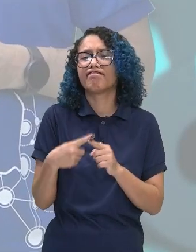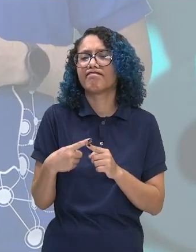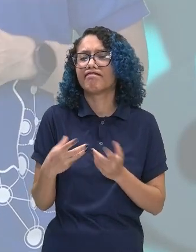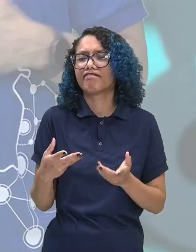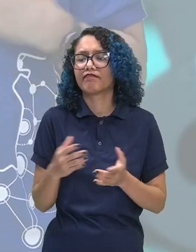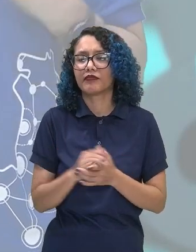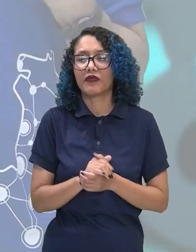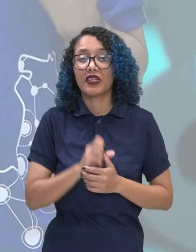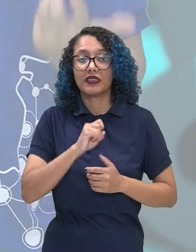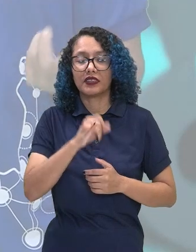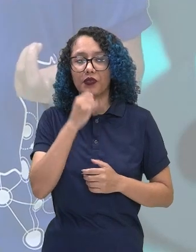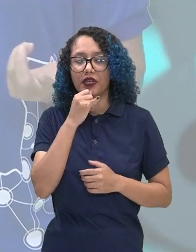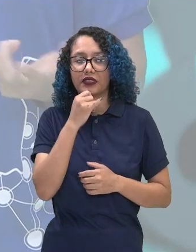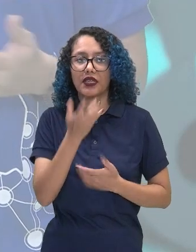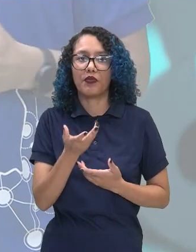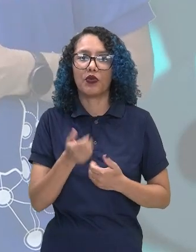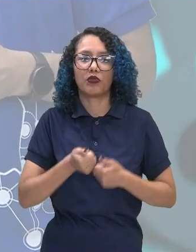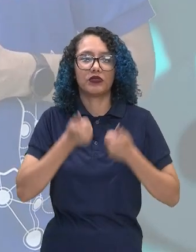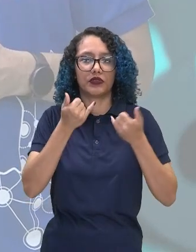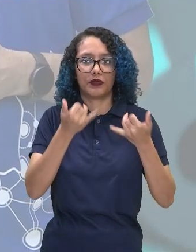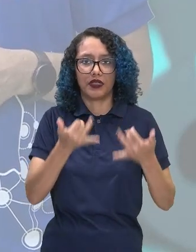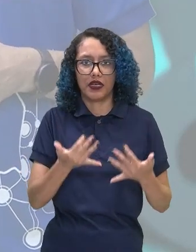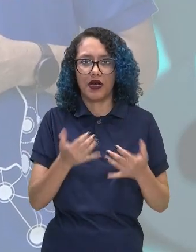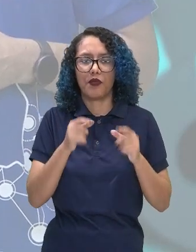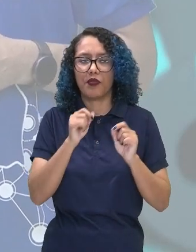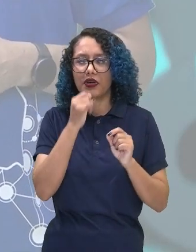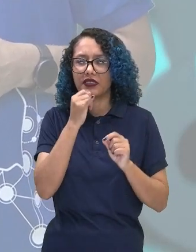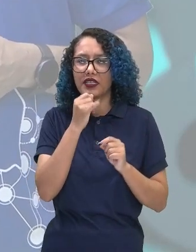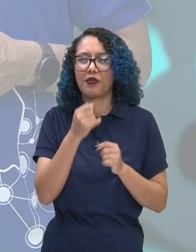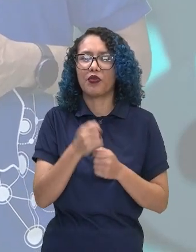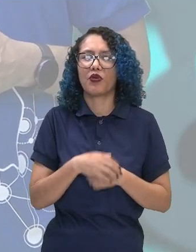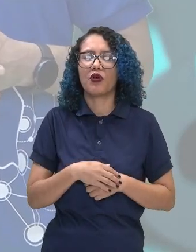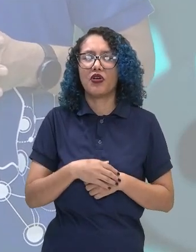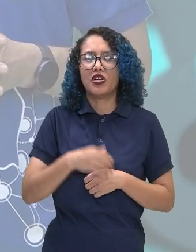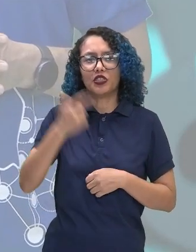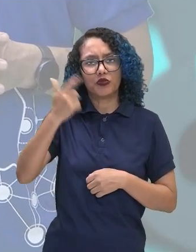ao falar, para a gente não tornar a nossa fala muito repetitiva, é